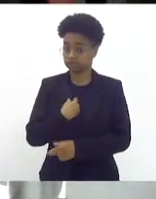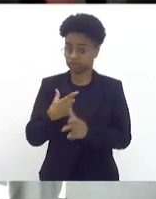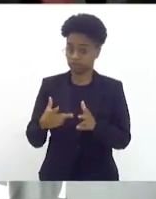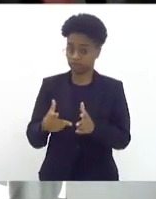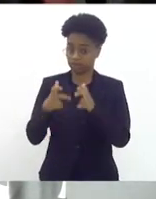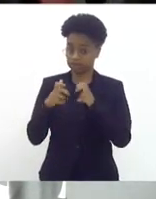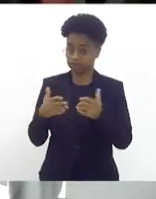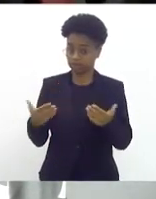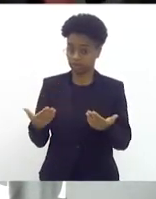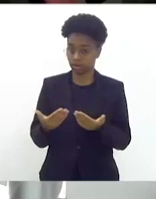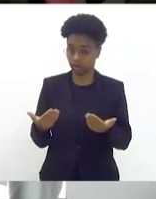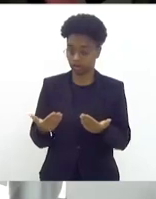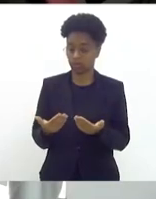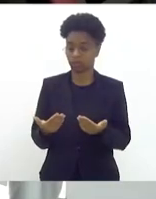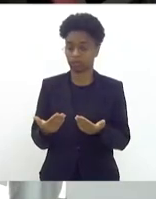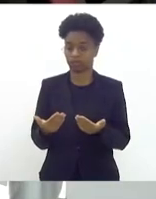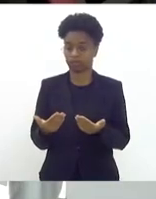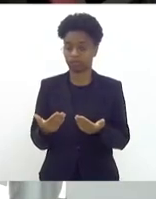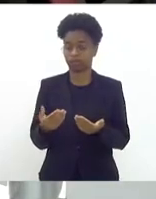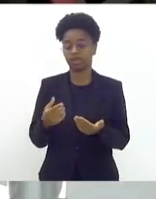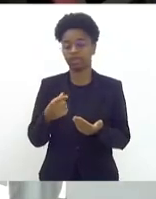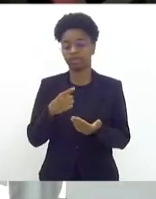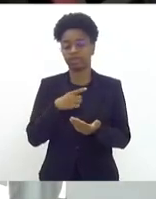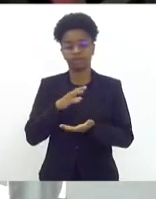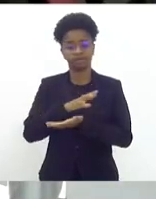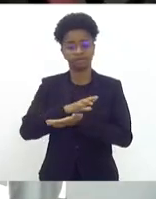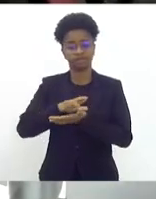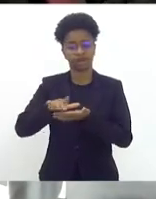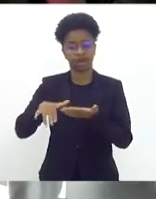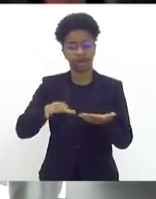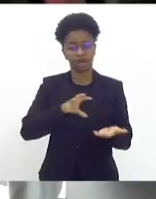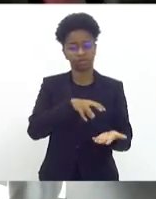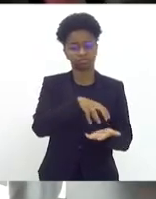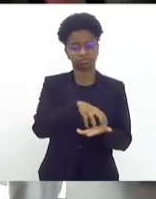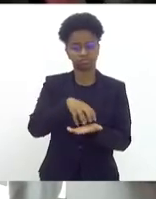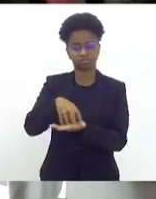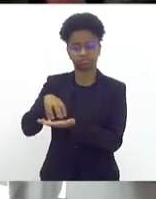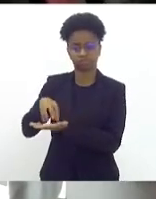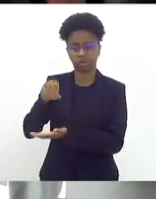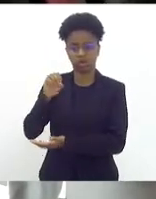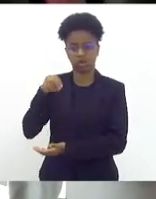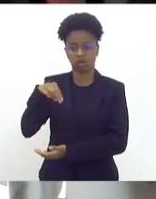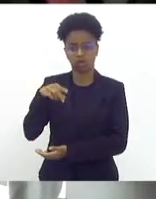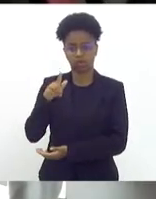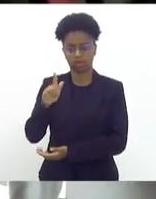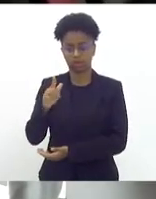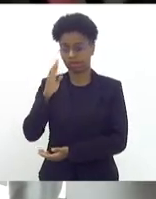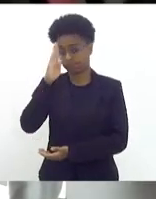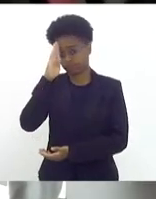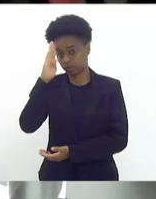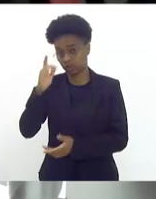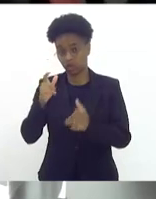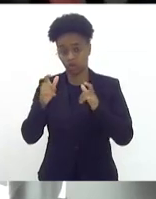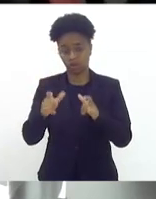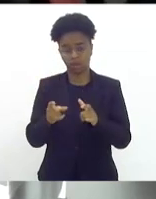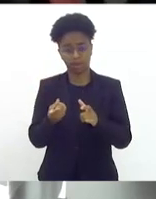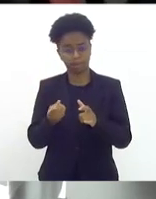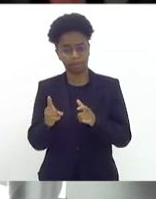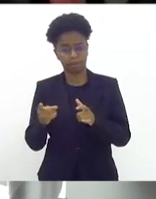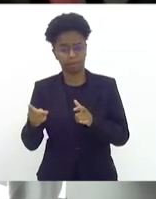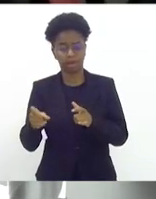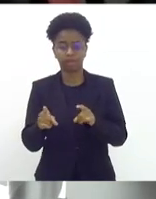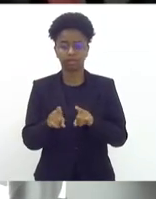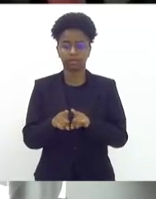tempos atuais, tem muitas ONGs, principalmente na periferia, e até